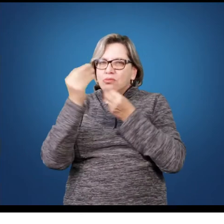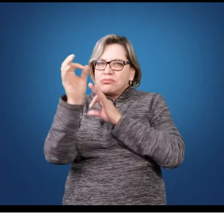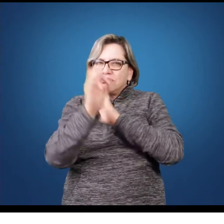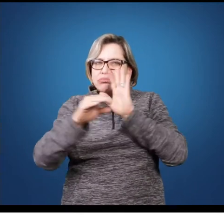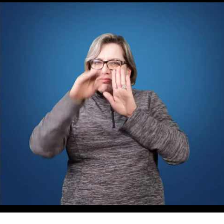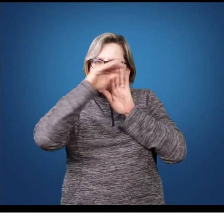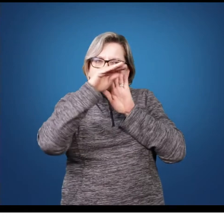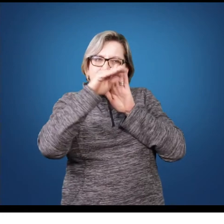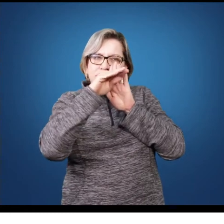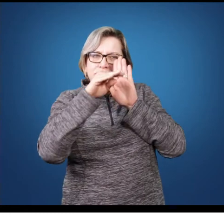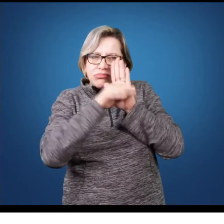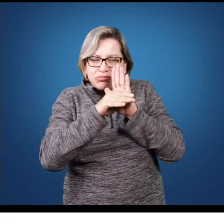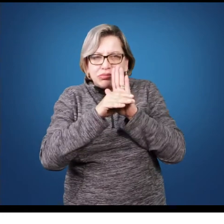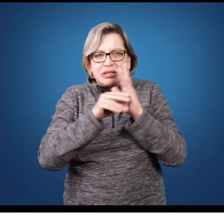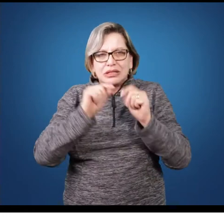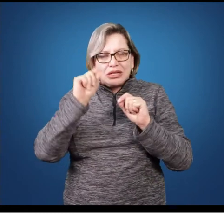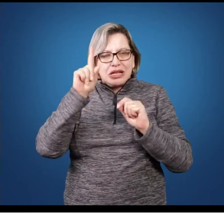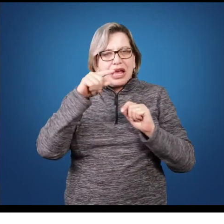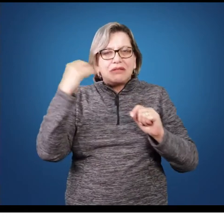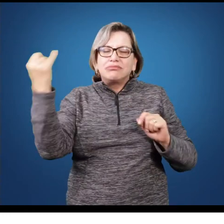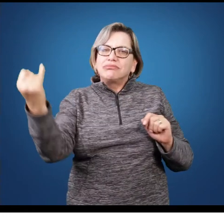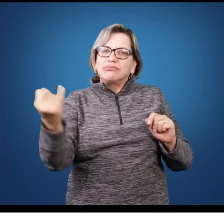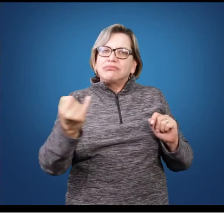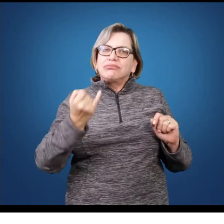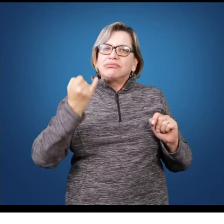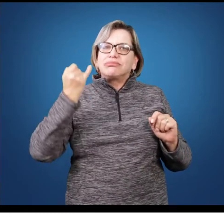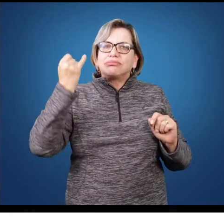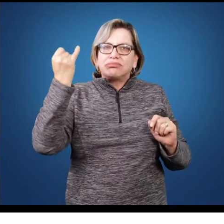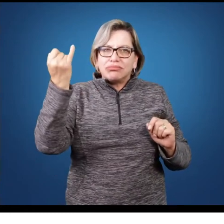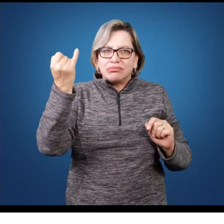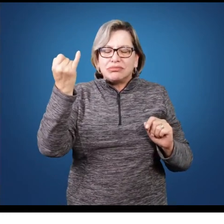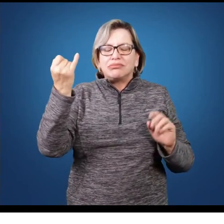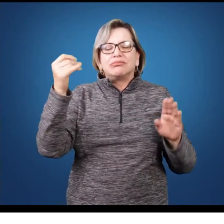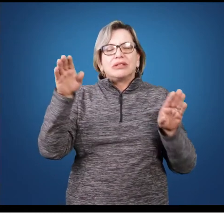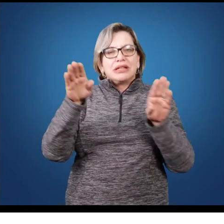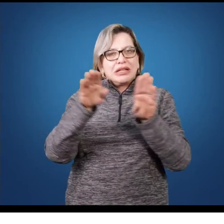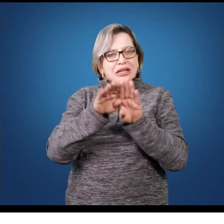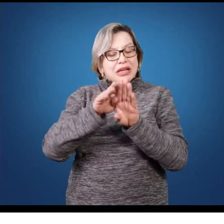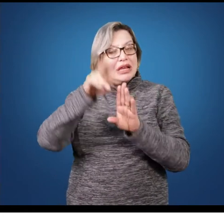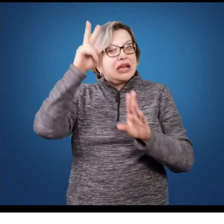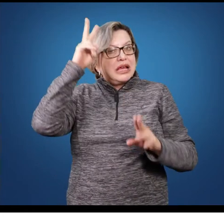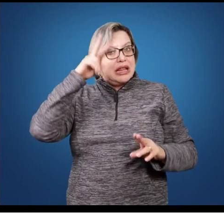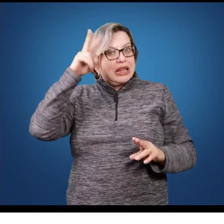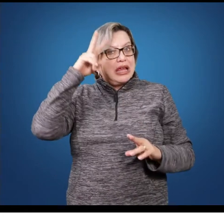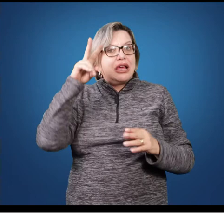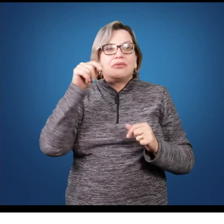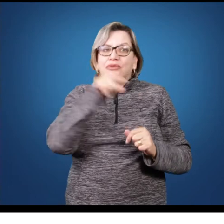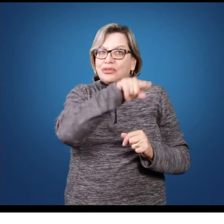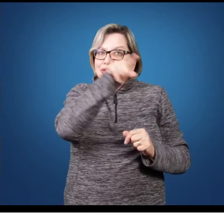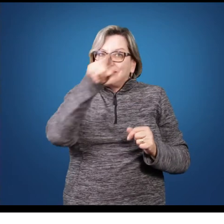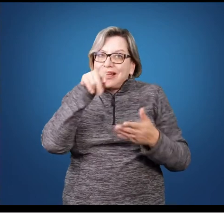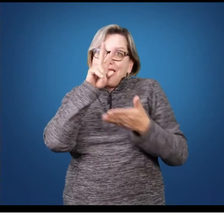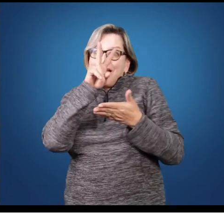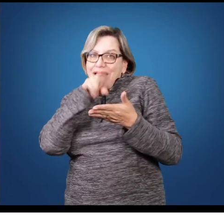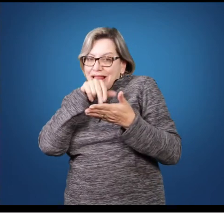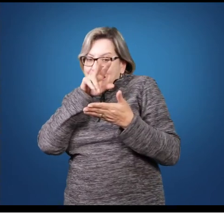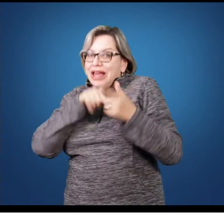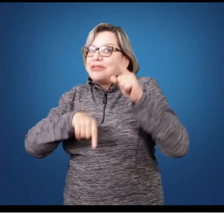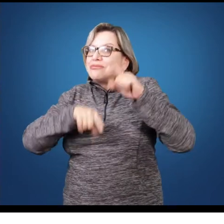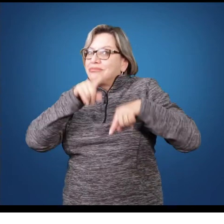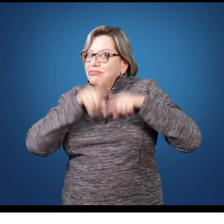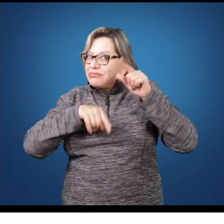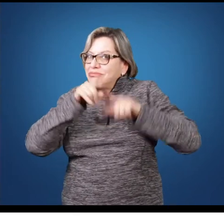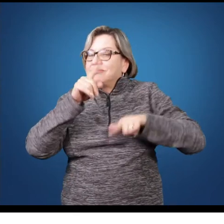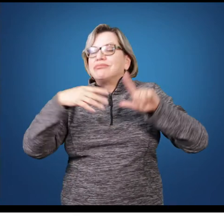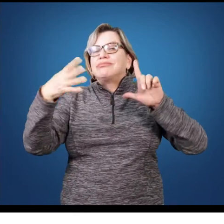de pesquisa. É importante, ressalto a importância da leitura de todos os materiais